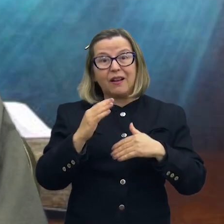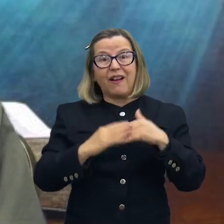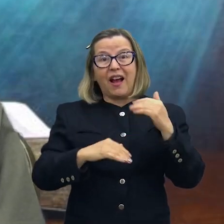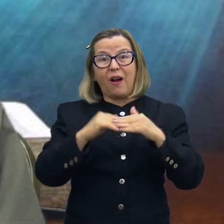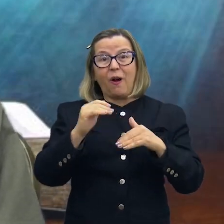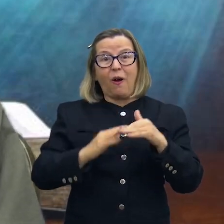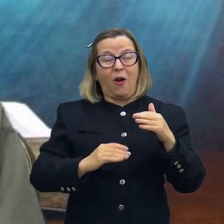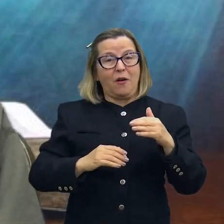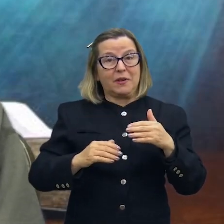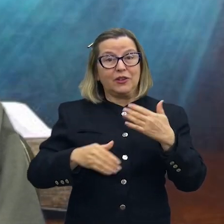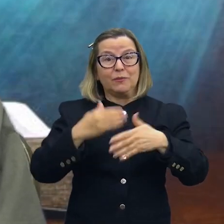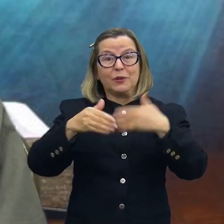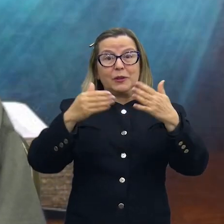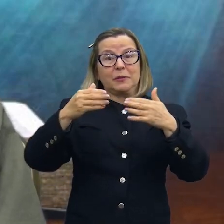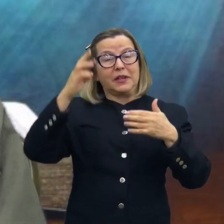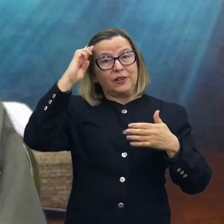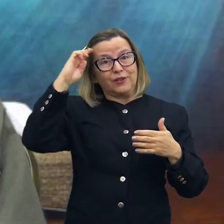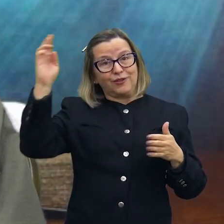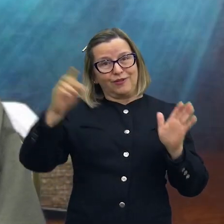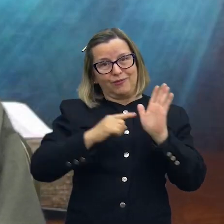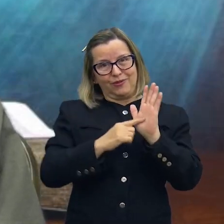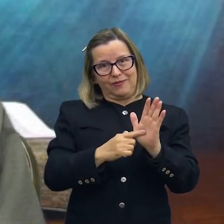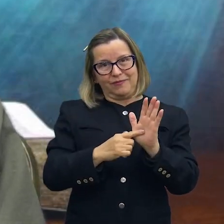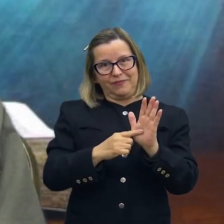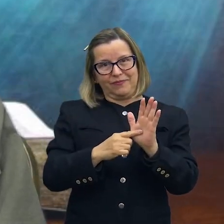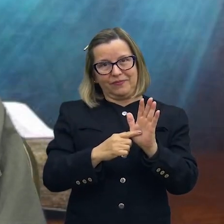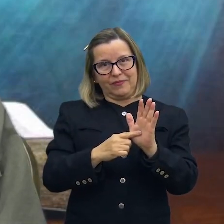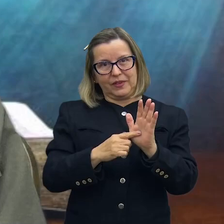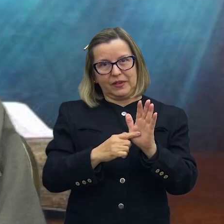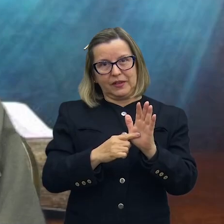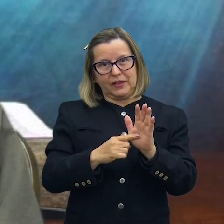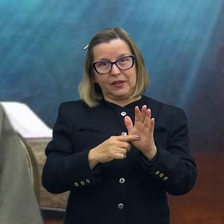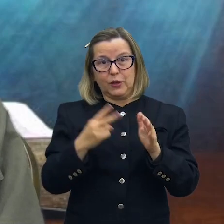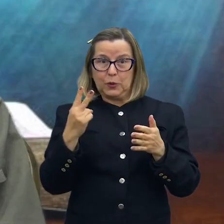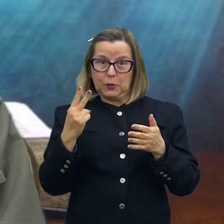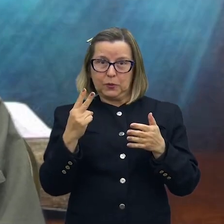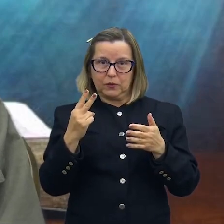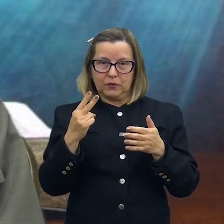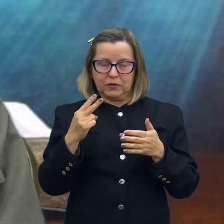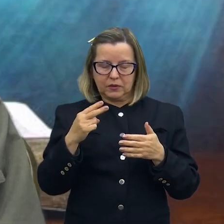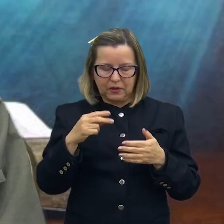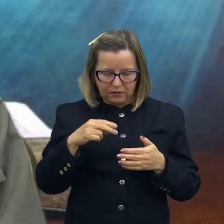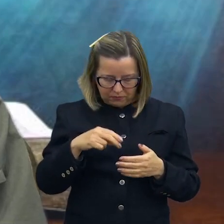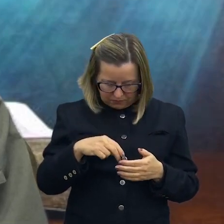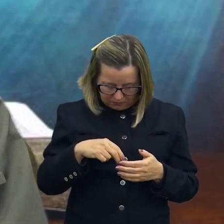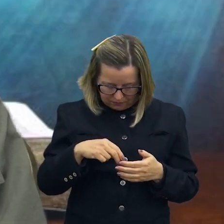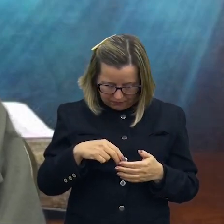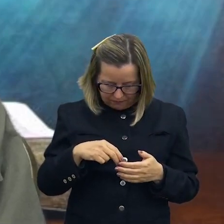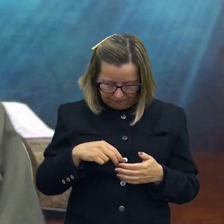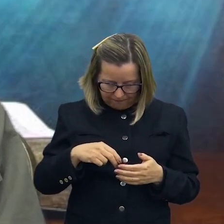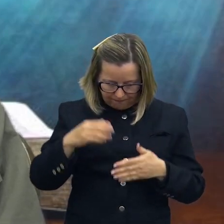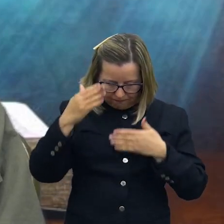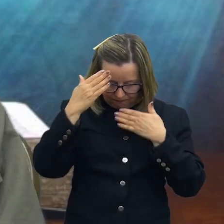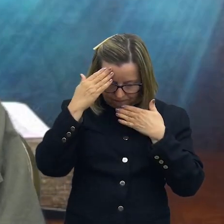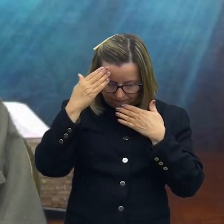cabeça e, graças a Deus, o Senhor está os livrando das dívidas.